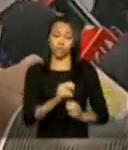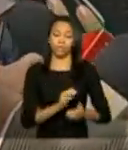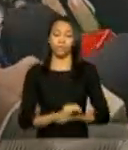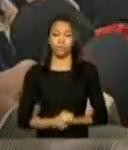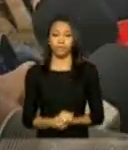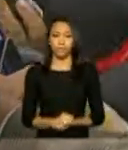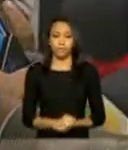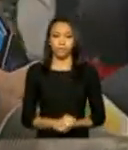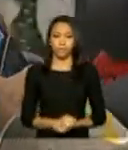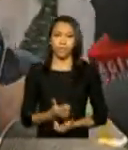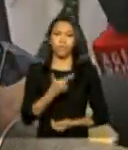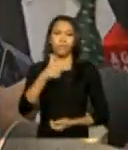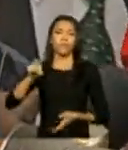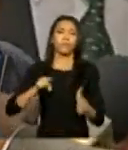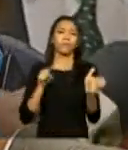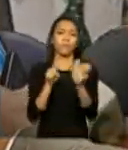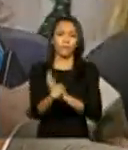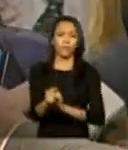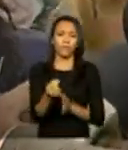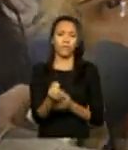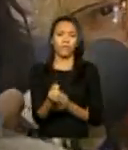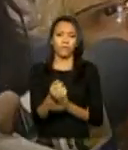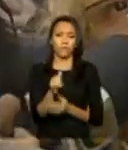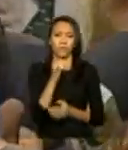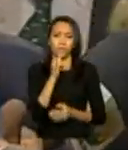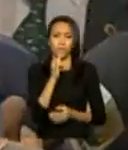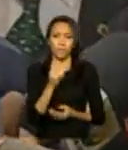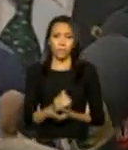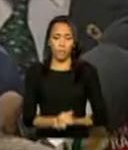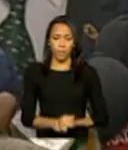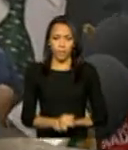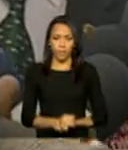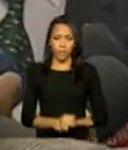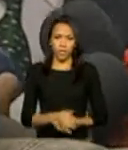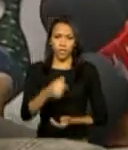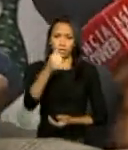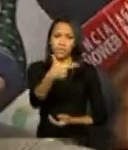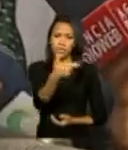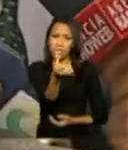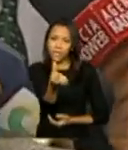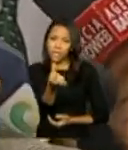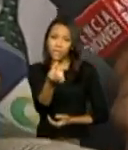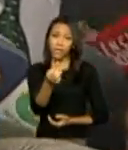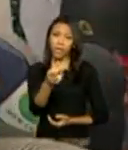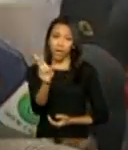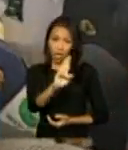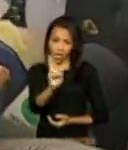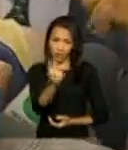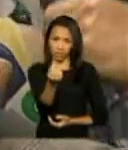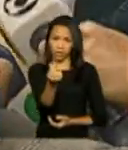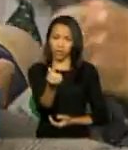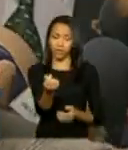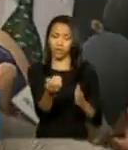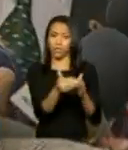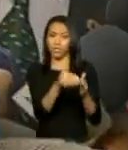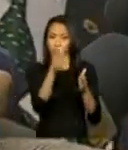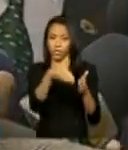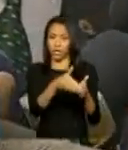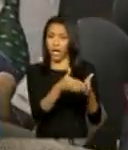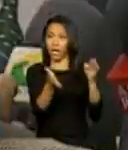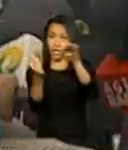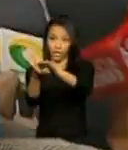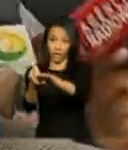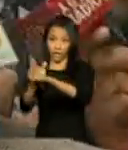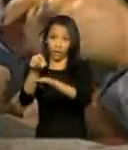dizendo do Ministro do Transporte saindo de Sorriso, que seria R$260 até o Porto de Santos. Isso poderia ser diminuir